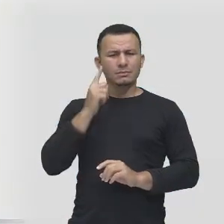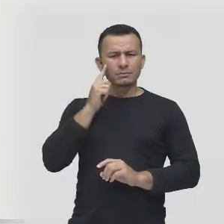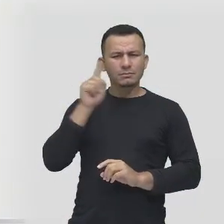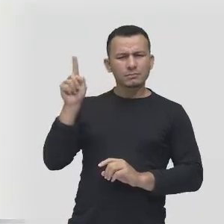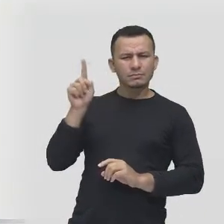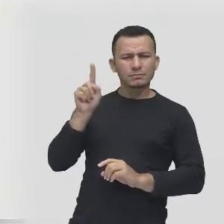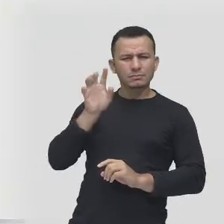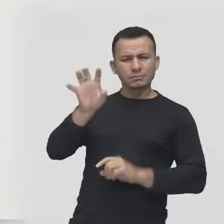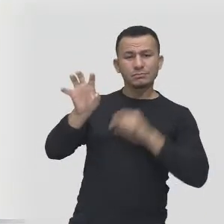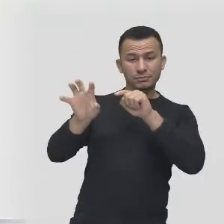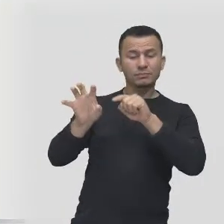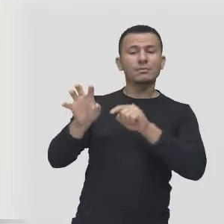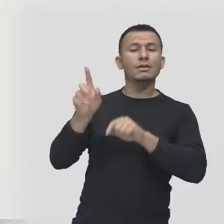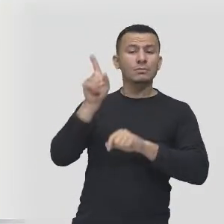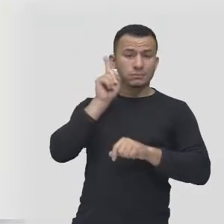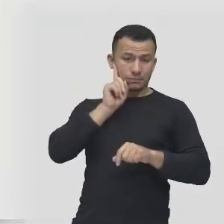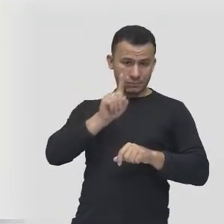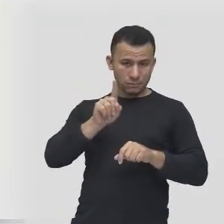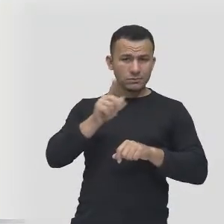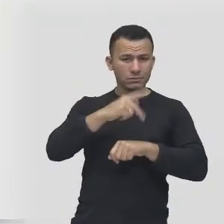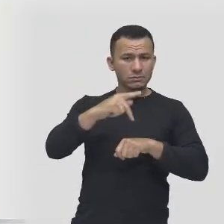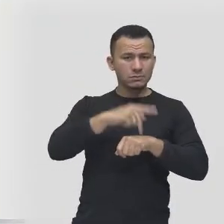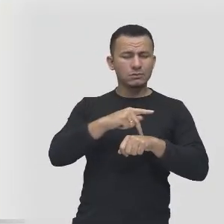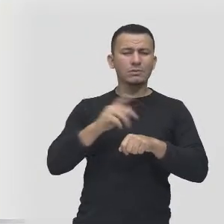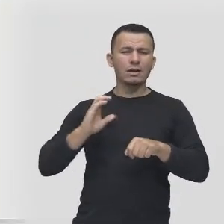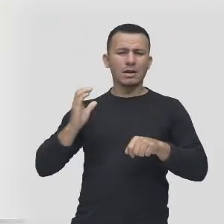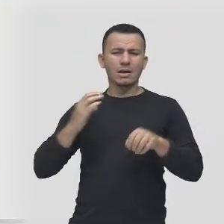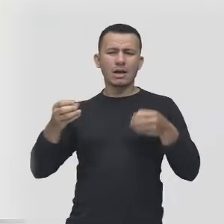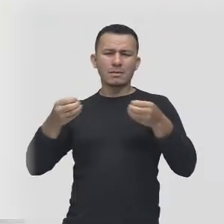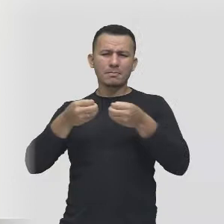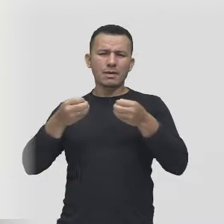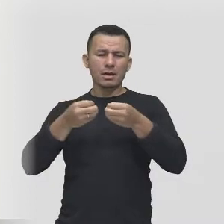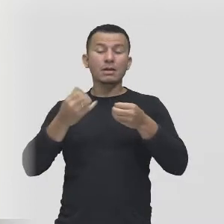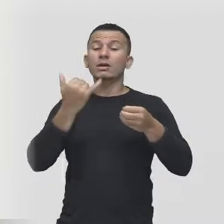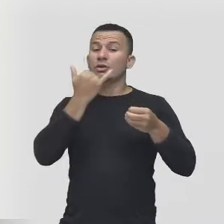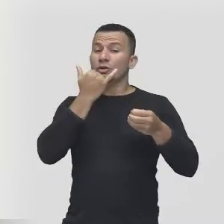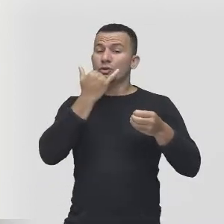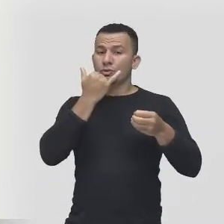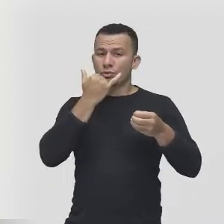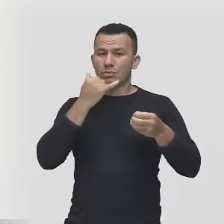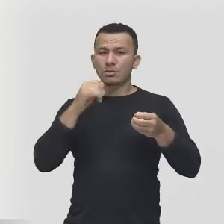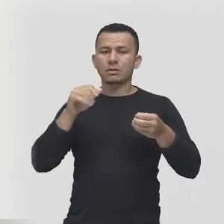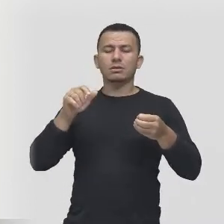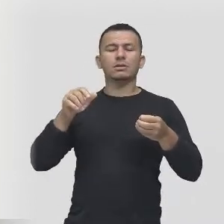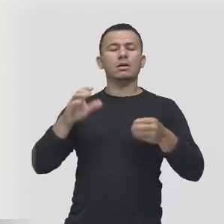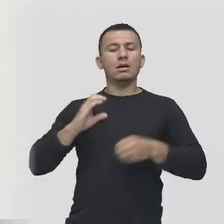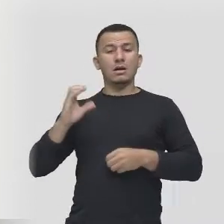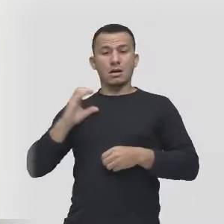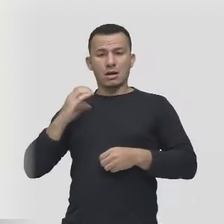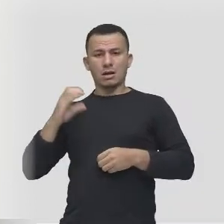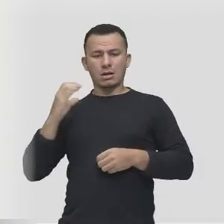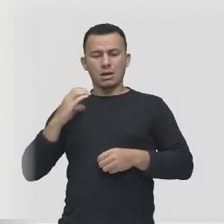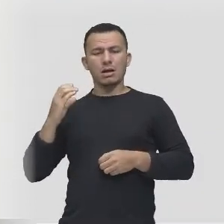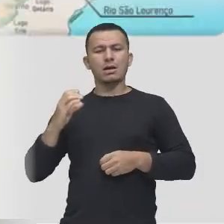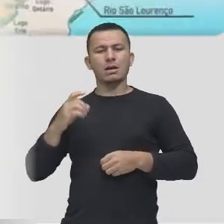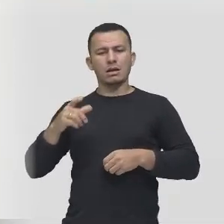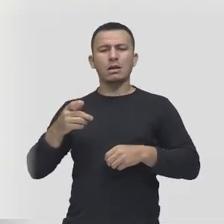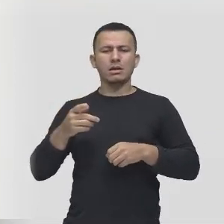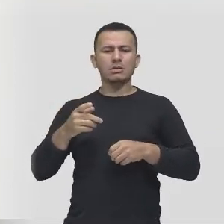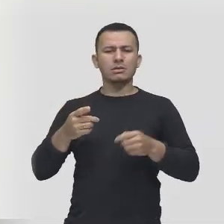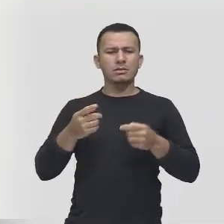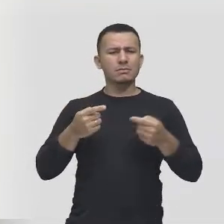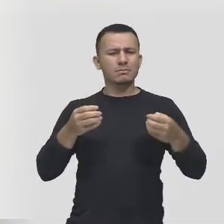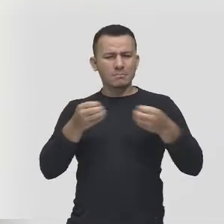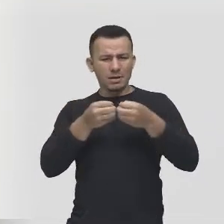certo? O Canadá é um país que faz fronteira com os Estados Unidos. O Canadá é um país que faz fronteira com os Estados